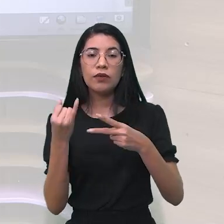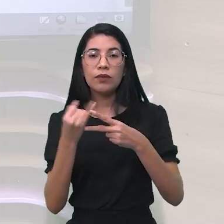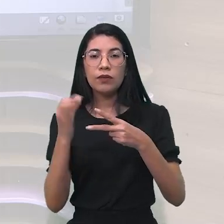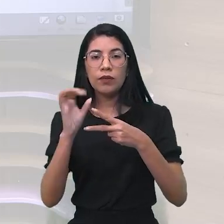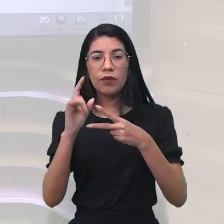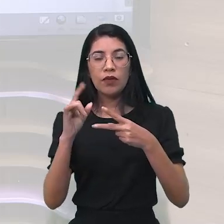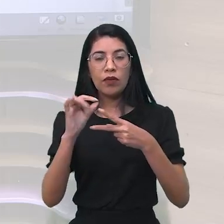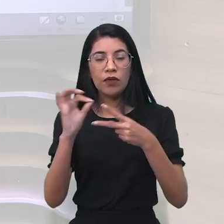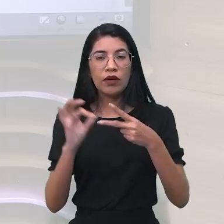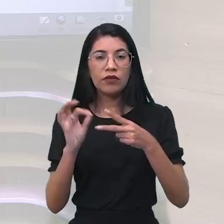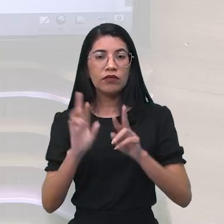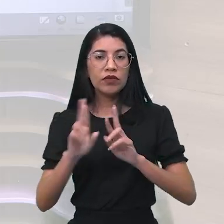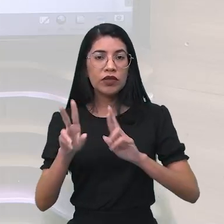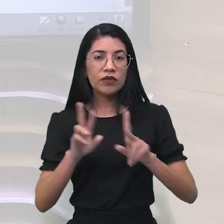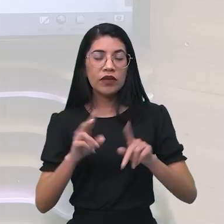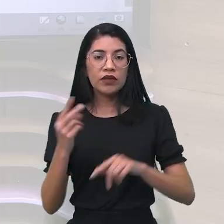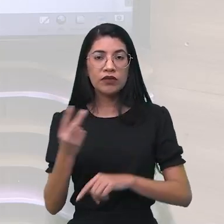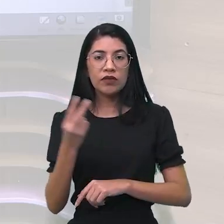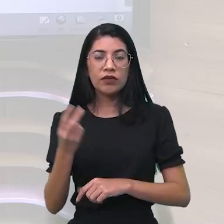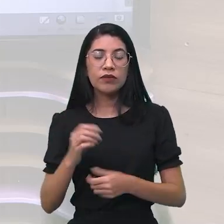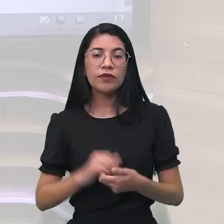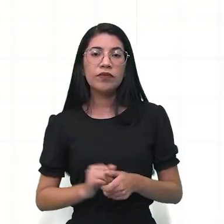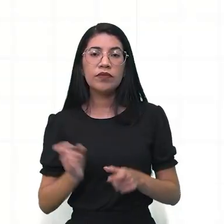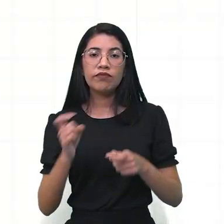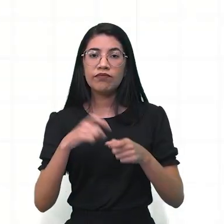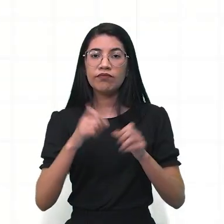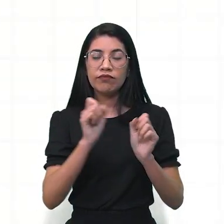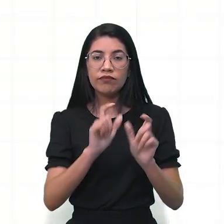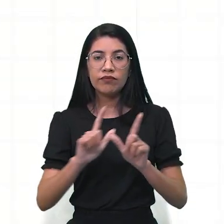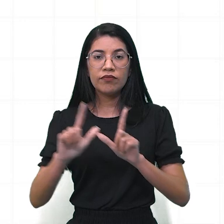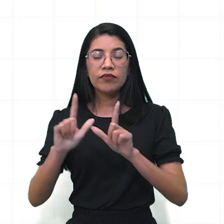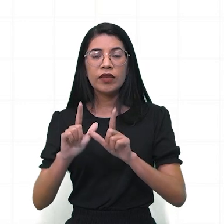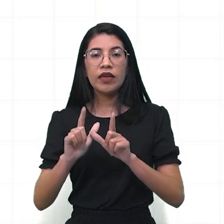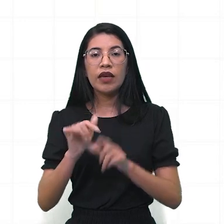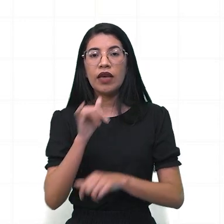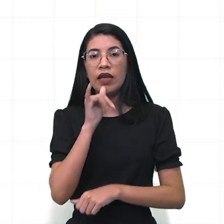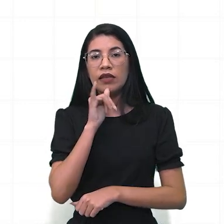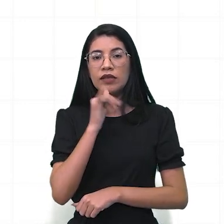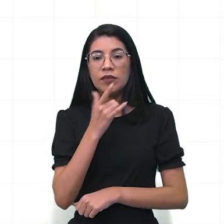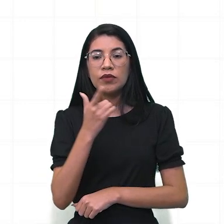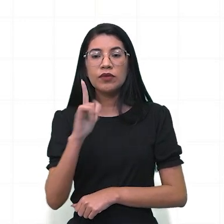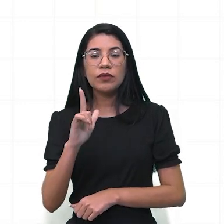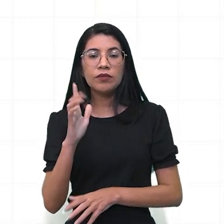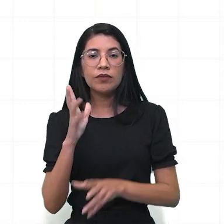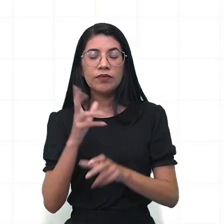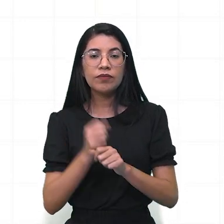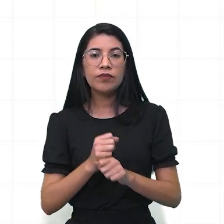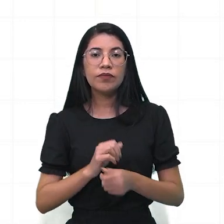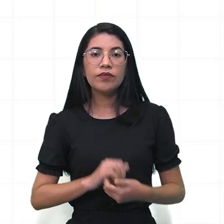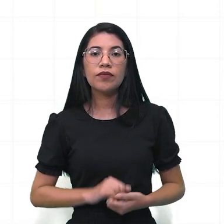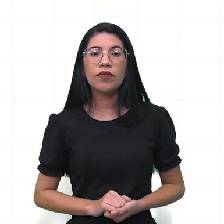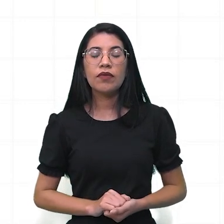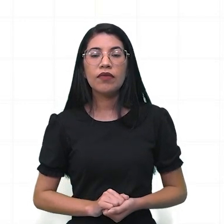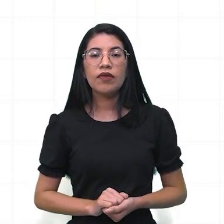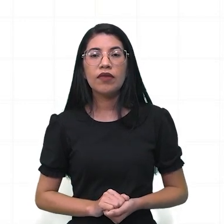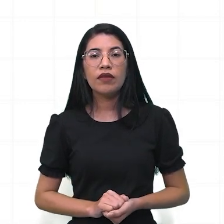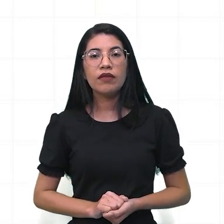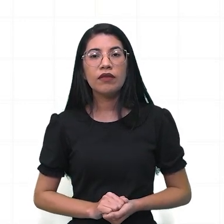somatório diferente. Vamos botar na cartela para a gente ver mais alguns exemplos.